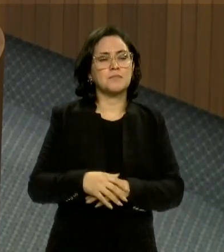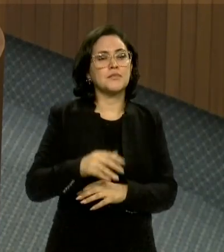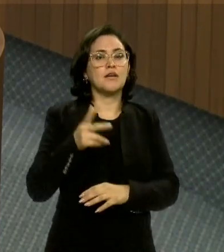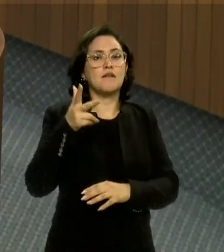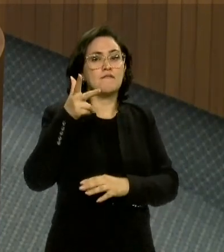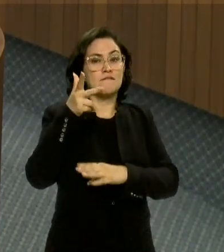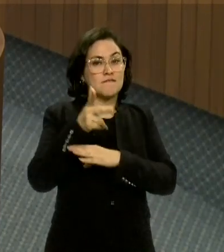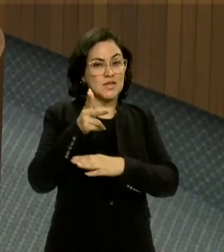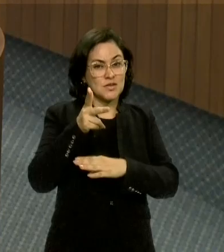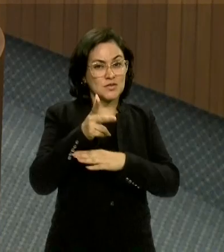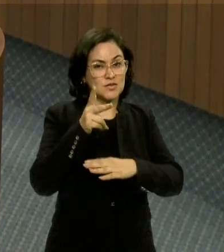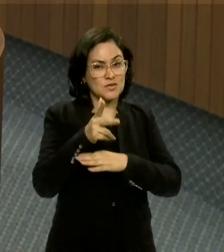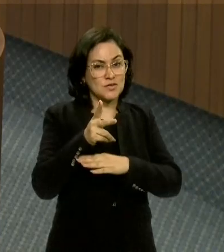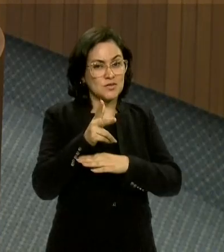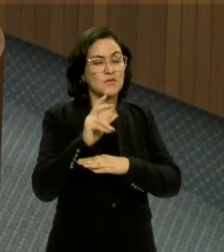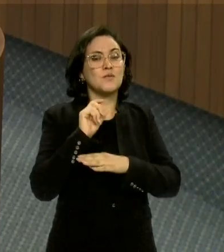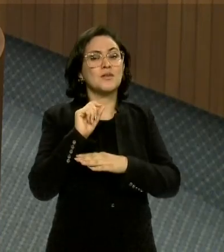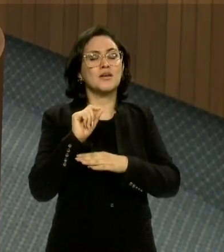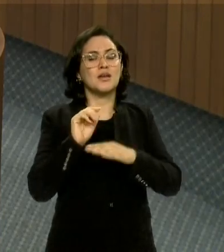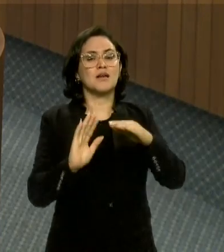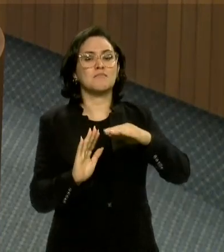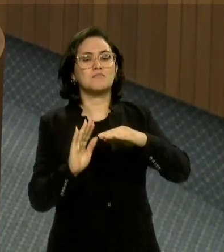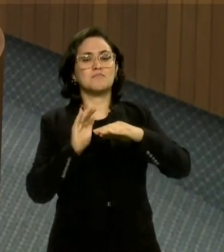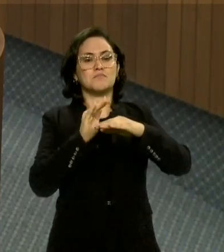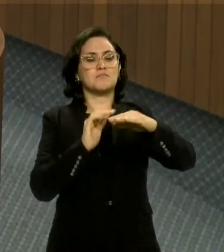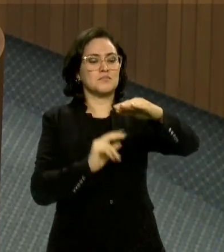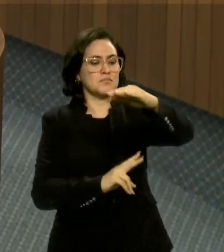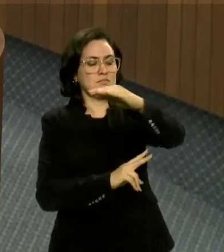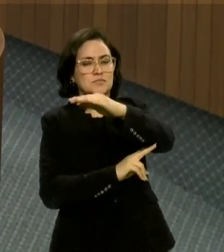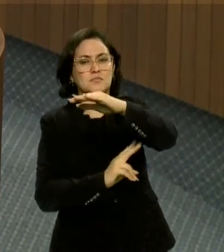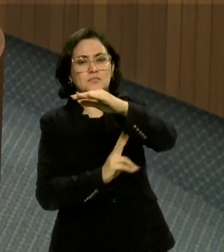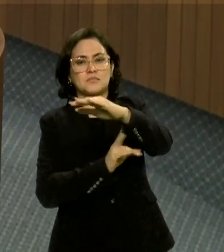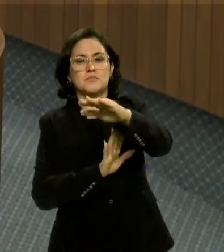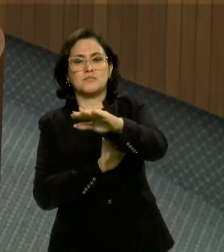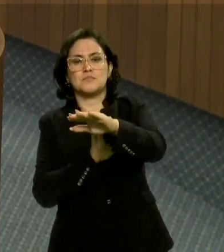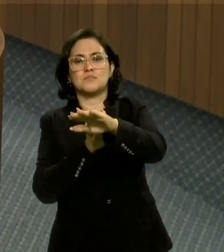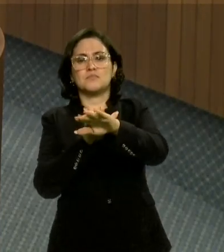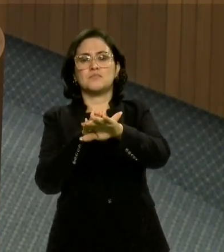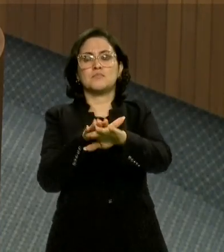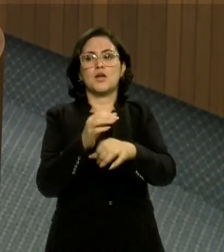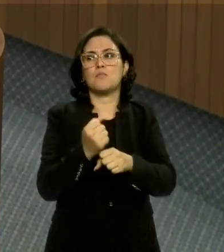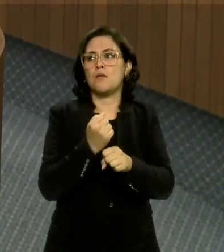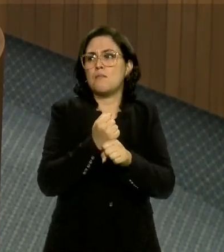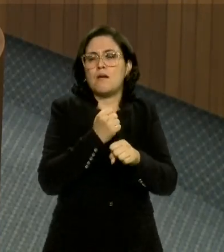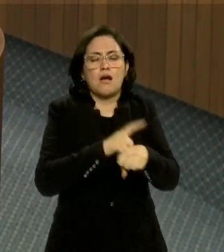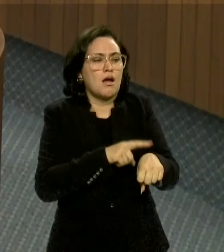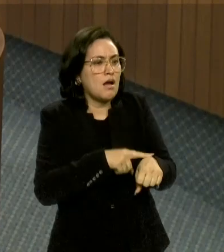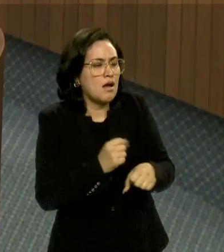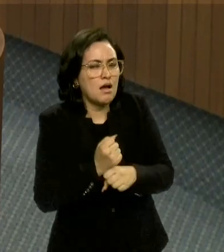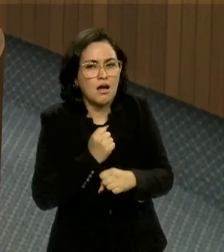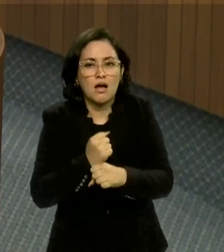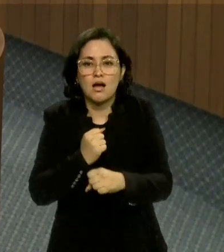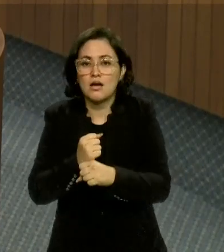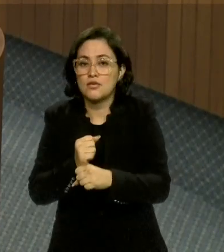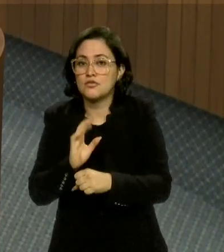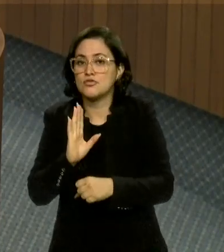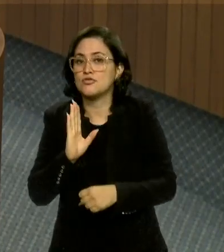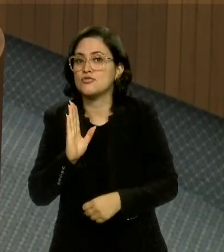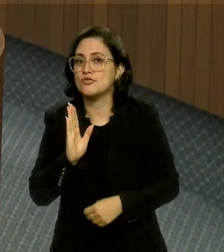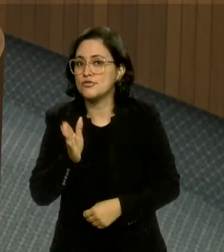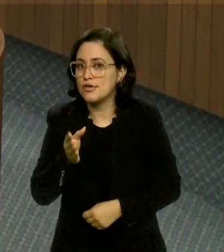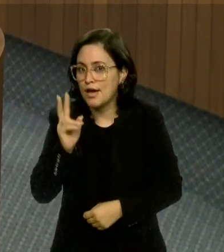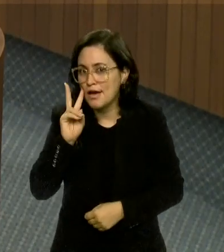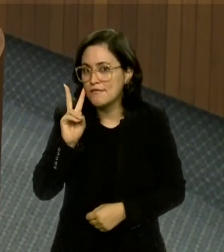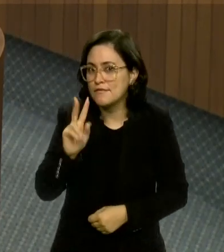às pressas e que já me mostraram, inclusive, algumas rachaduras nele. Eu espero que o CREA